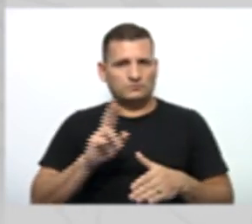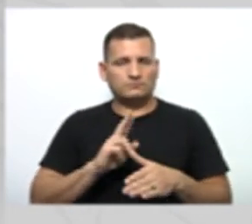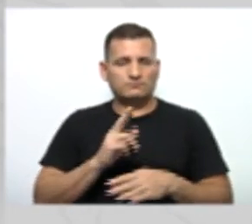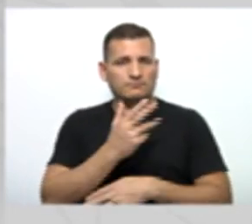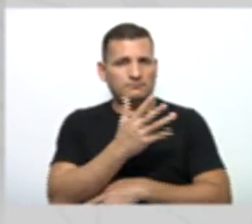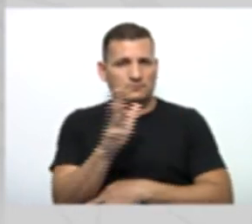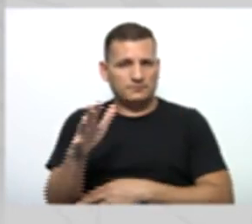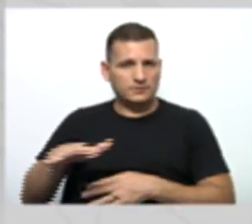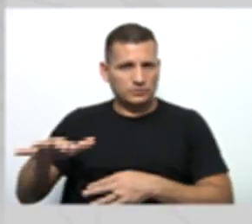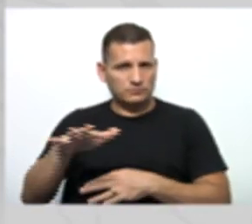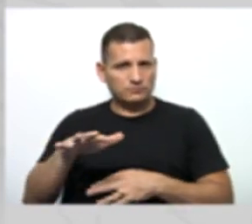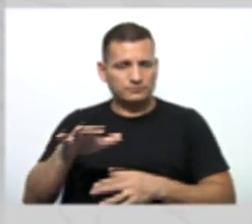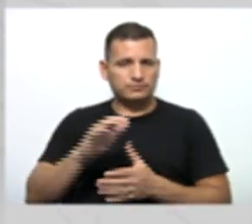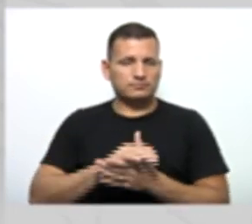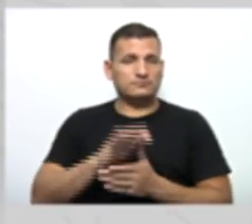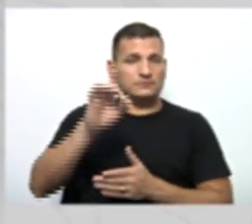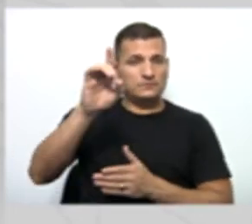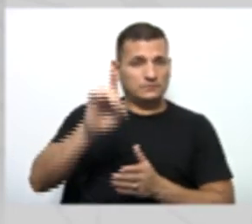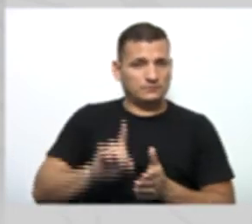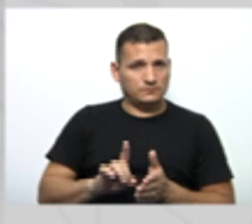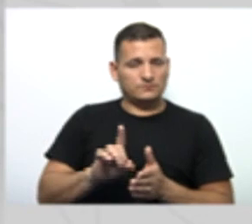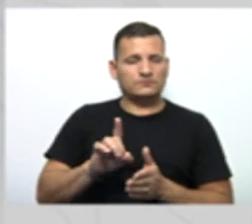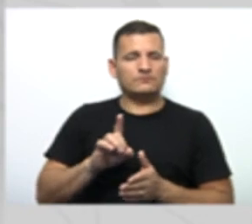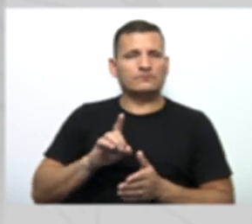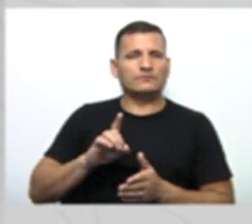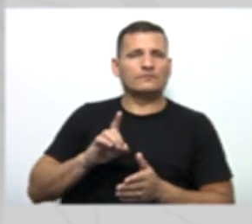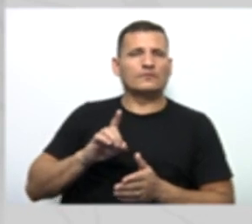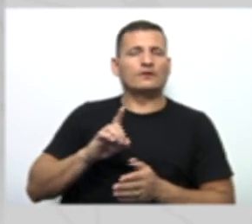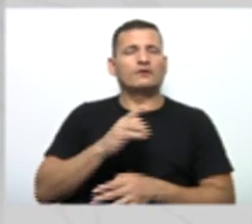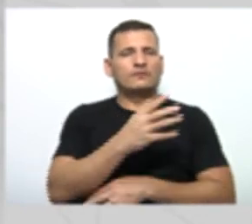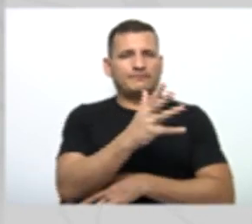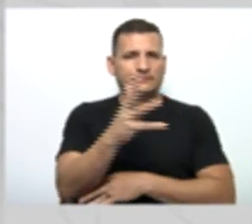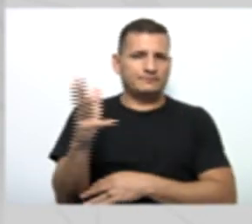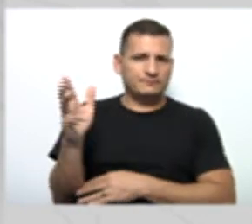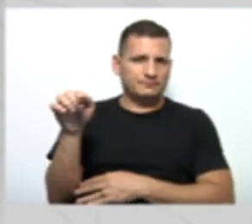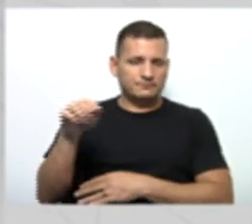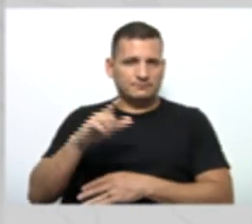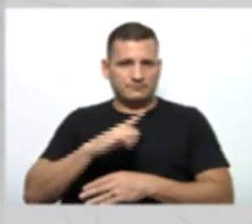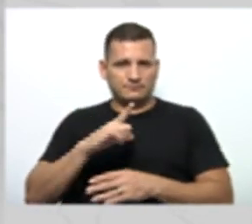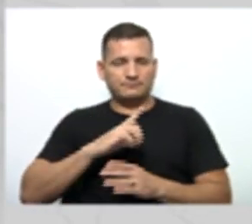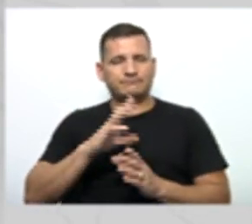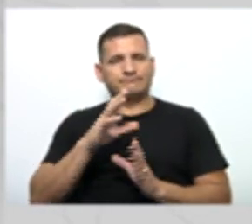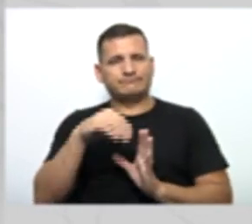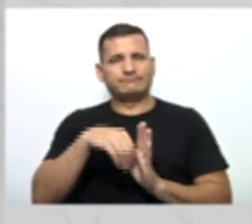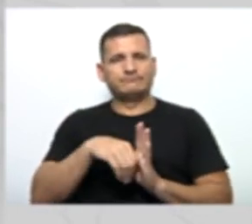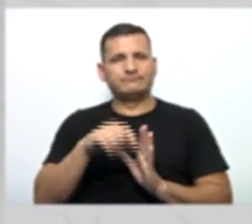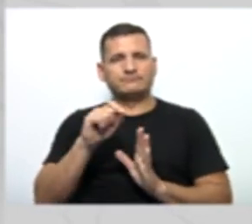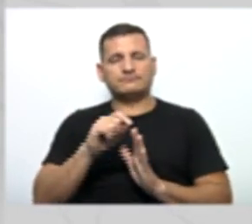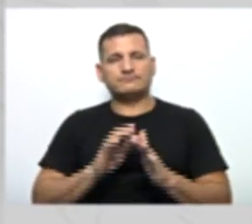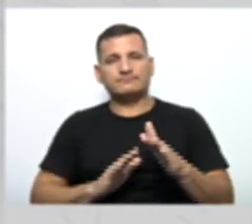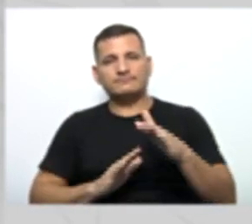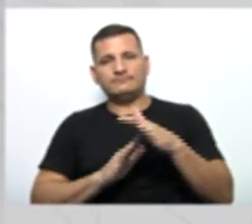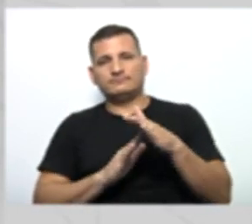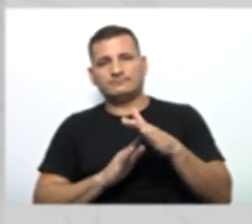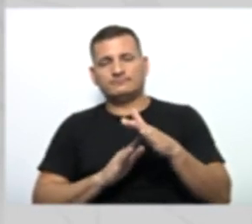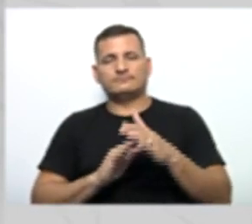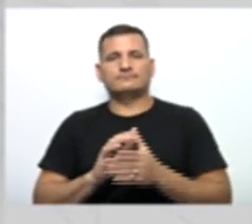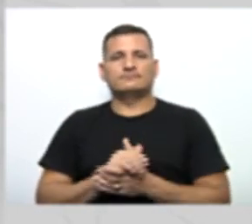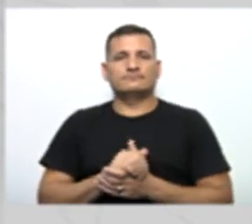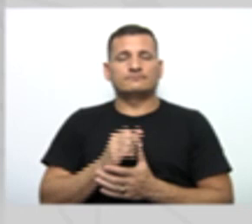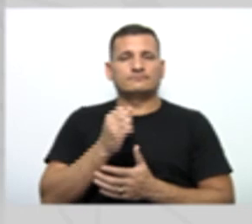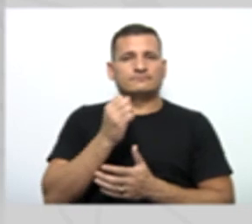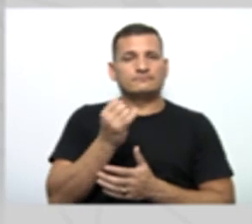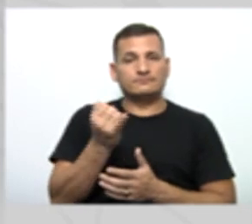E o direito ambiental, ele traz essas limitações, ele procura limitar a quantidade que o